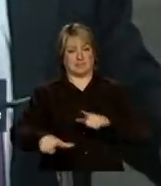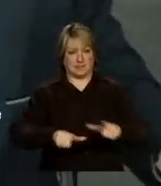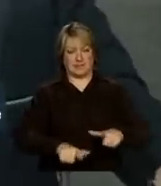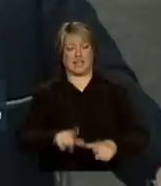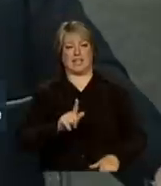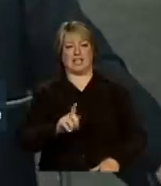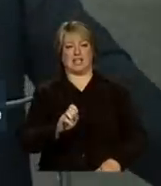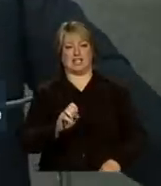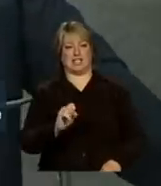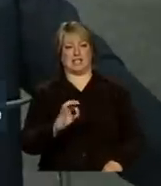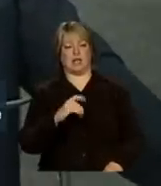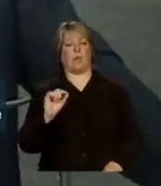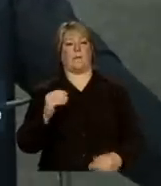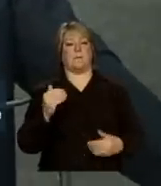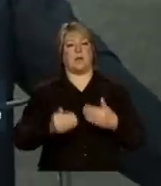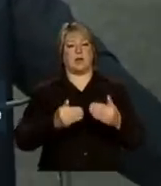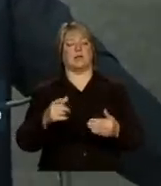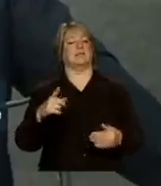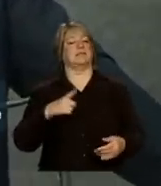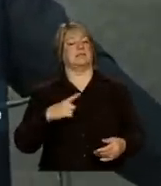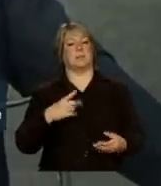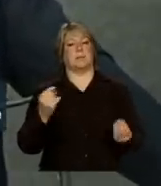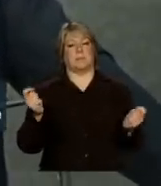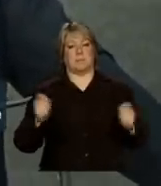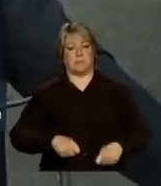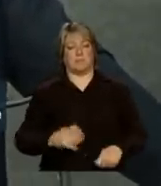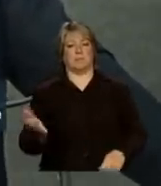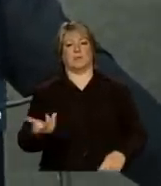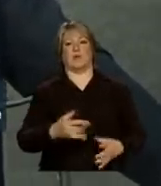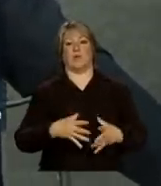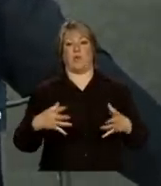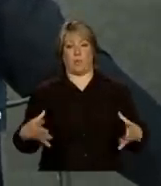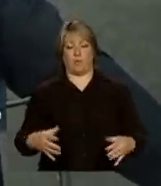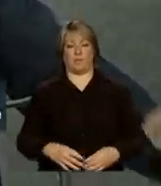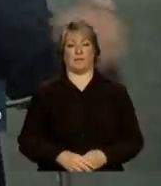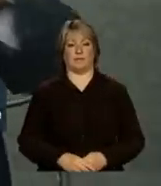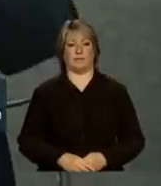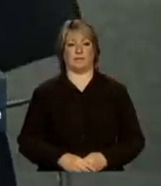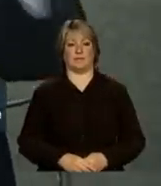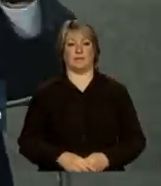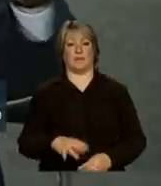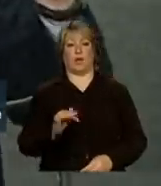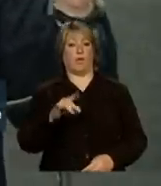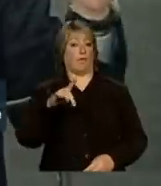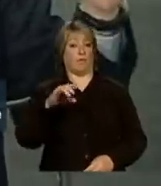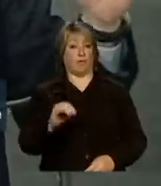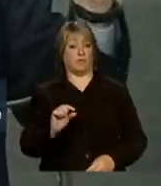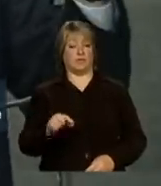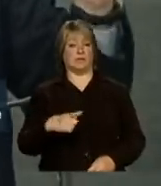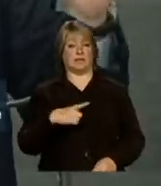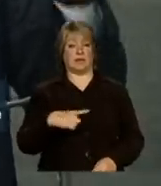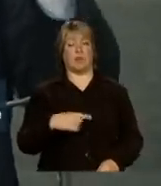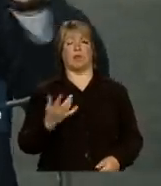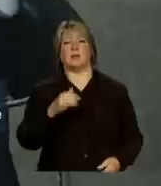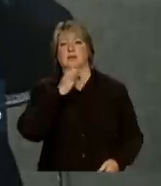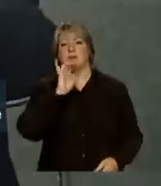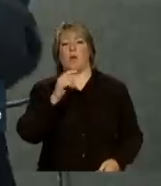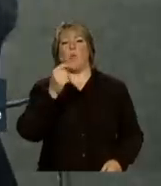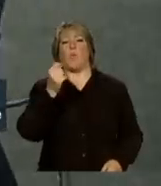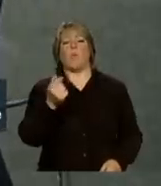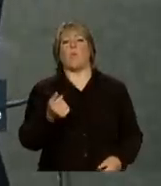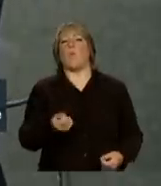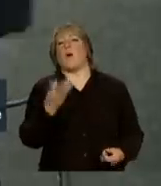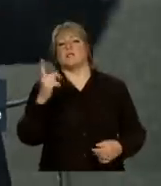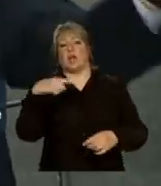etc né tem um potencial enorme né No fundo é quase Pergunta assim quantas horas homem